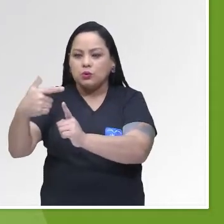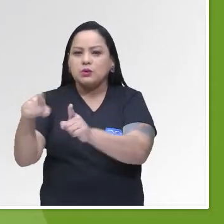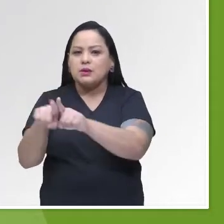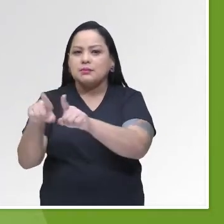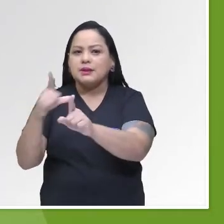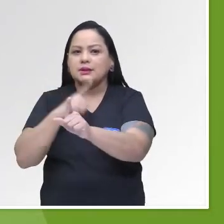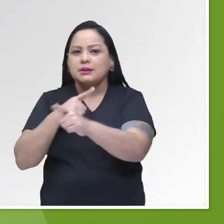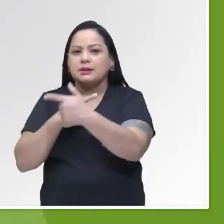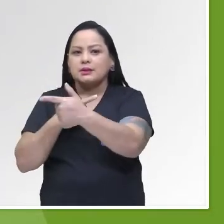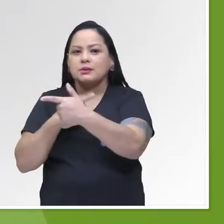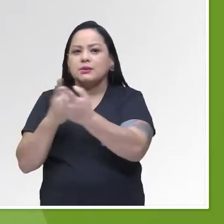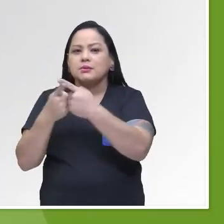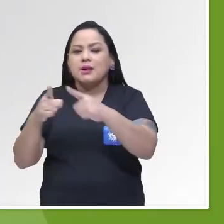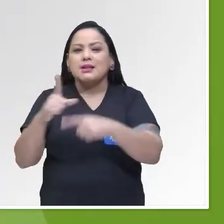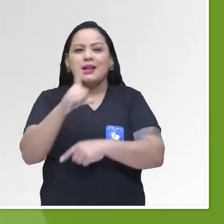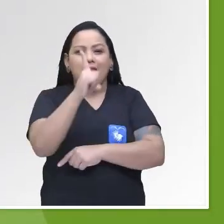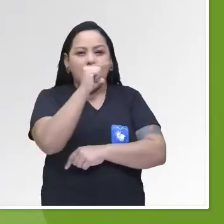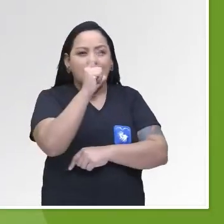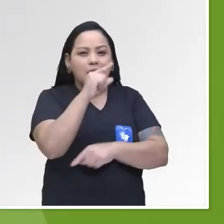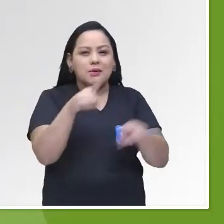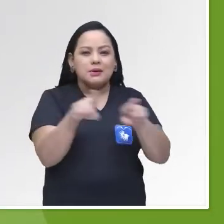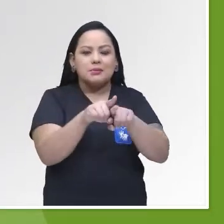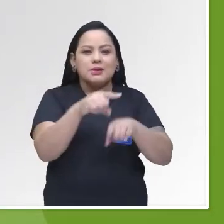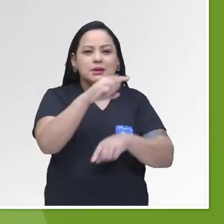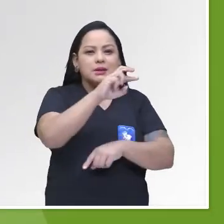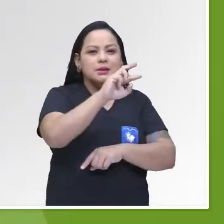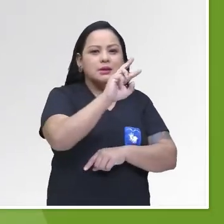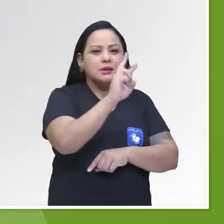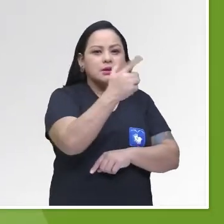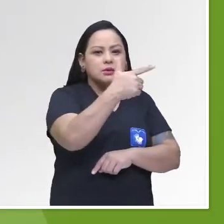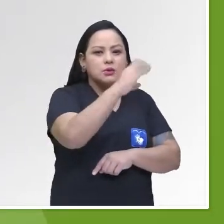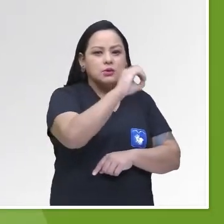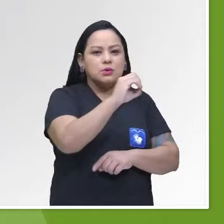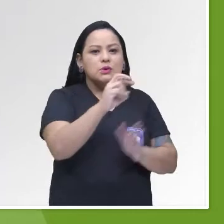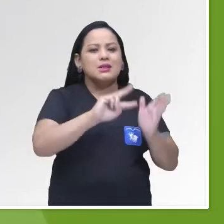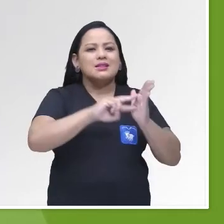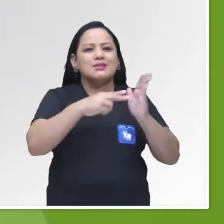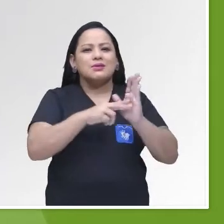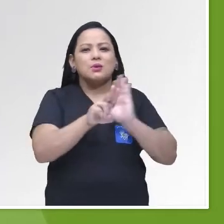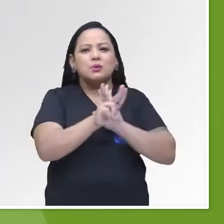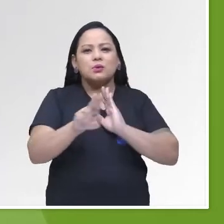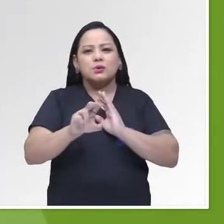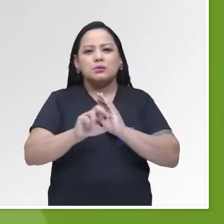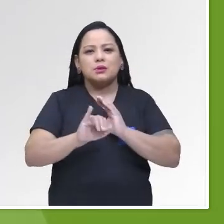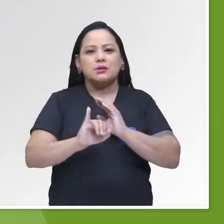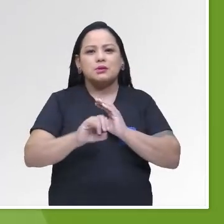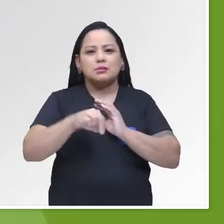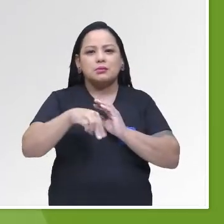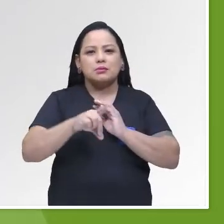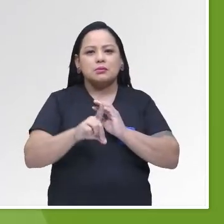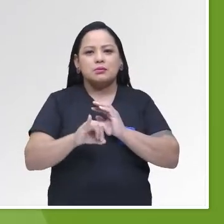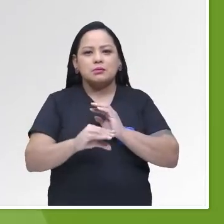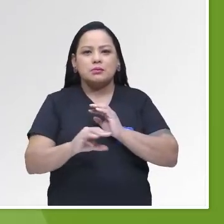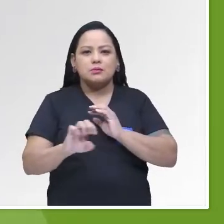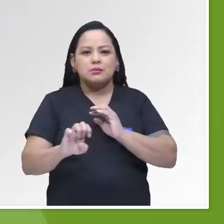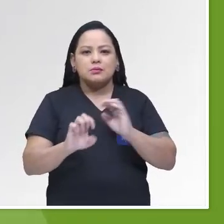aqui na água aparece também. Isso é chamado de índice, ok?